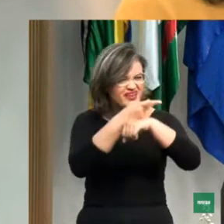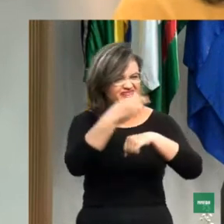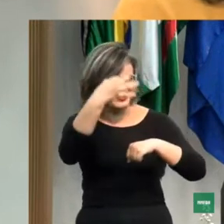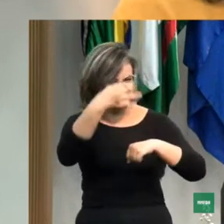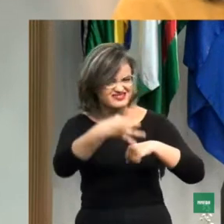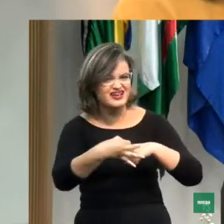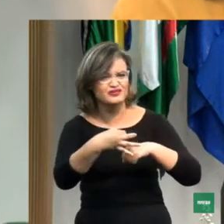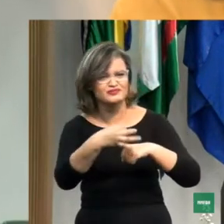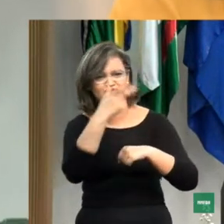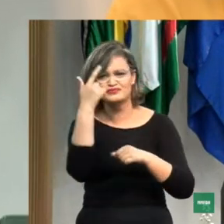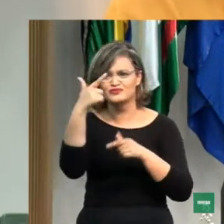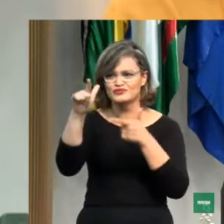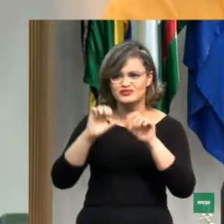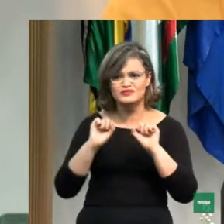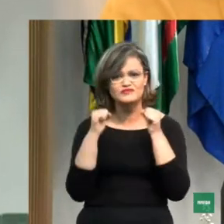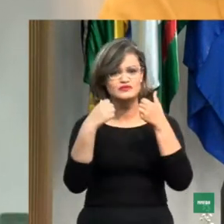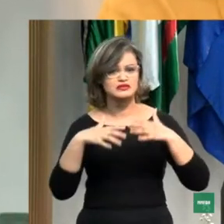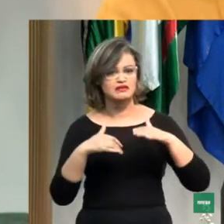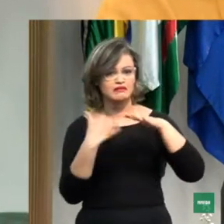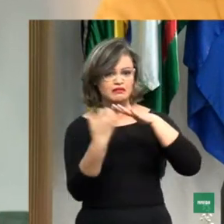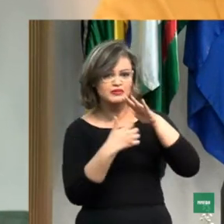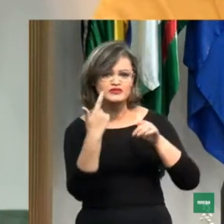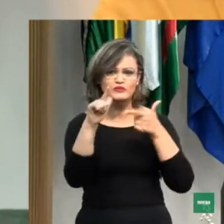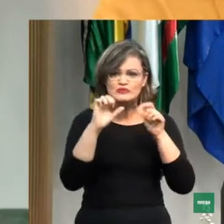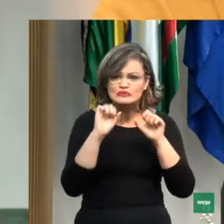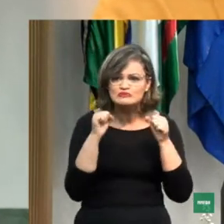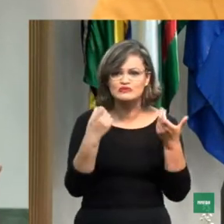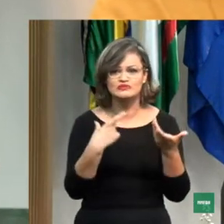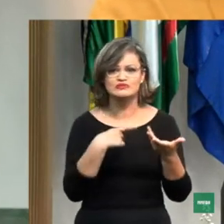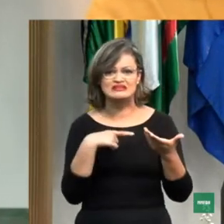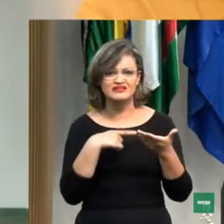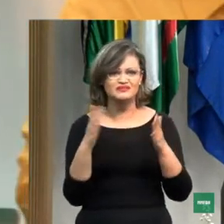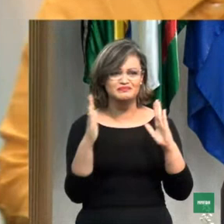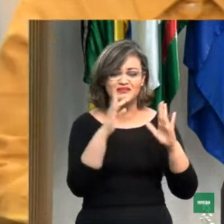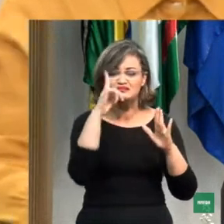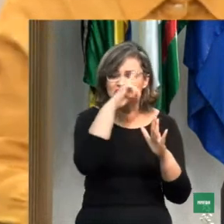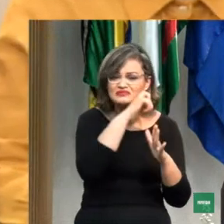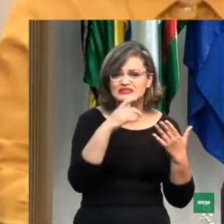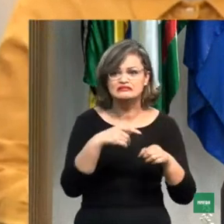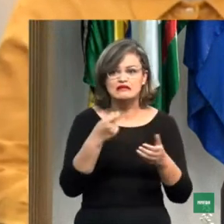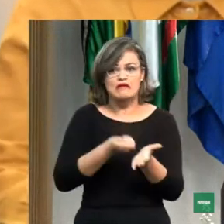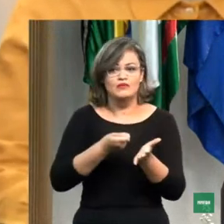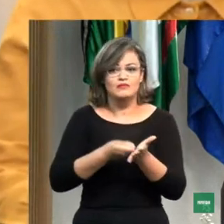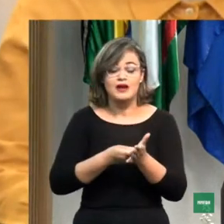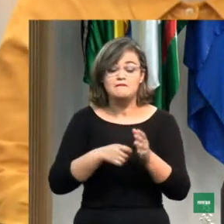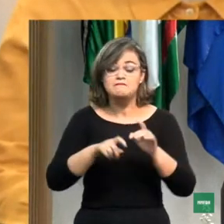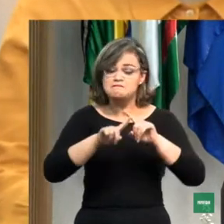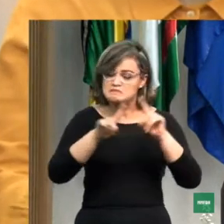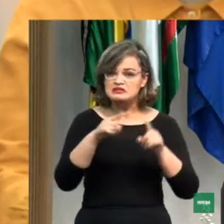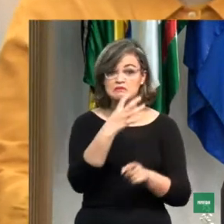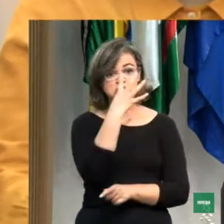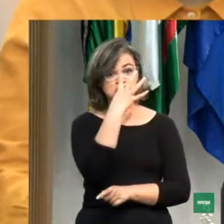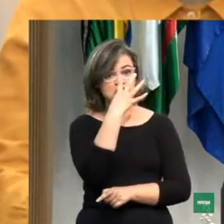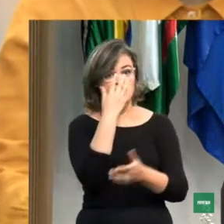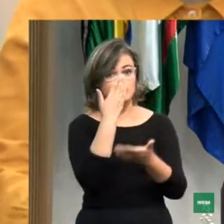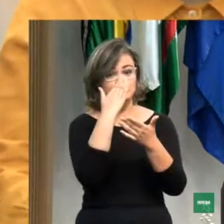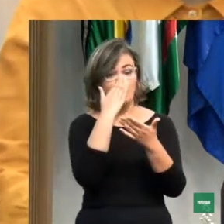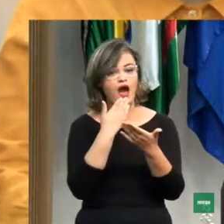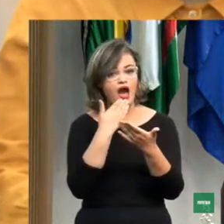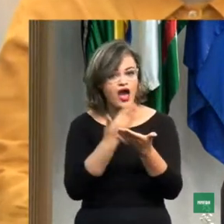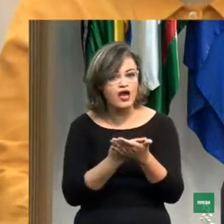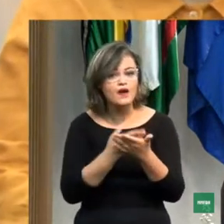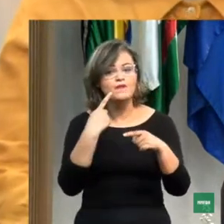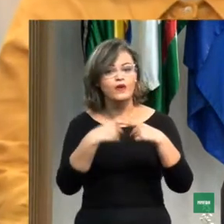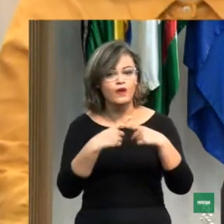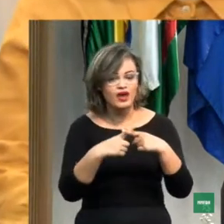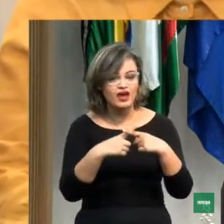pedir algo para as empresas nesse período. Nós ficamos impressionados de ver como